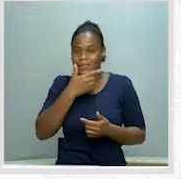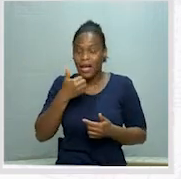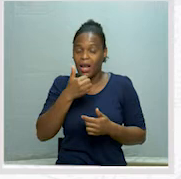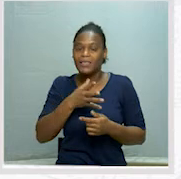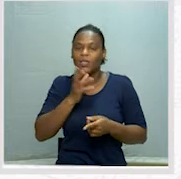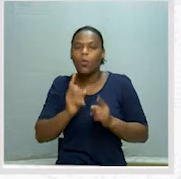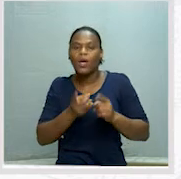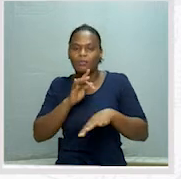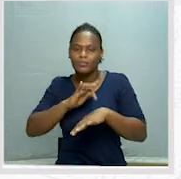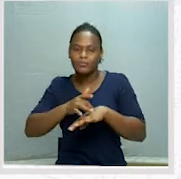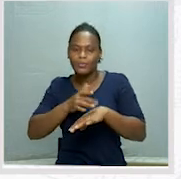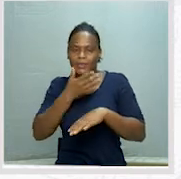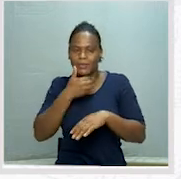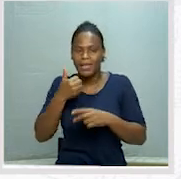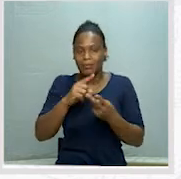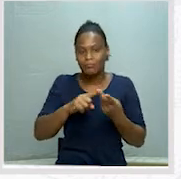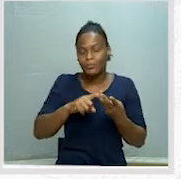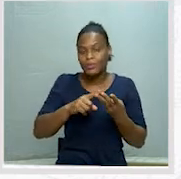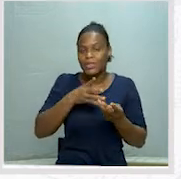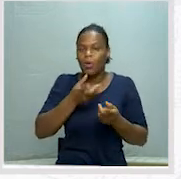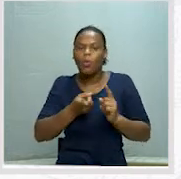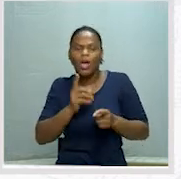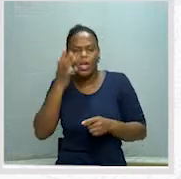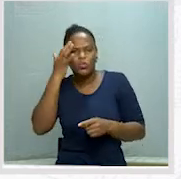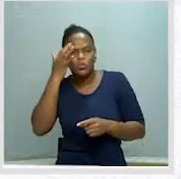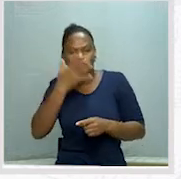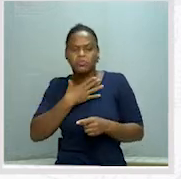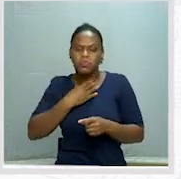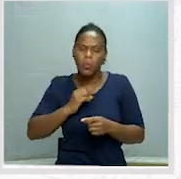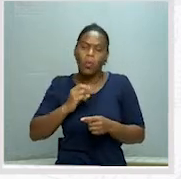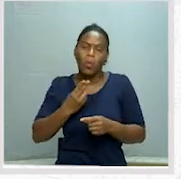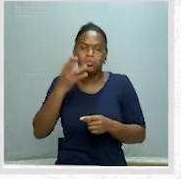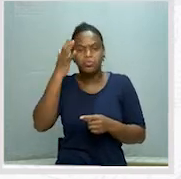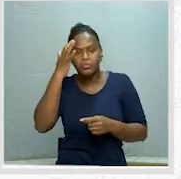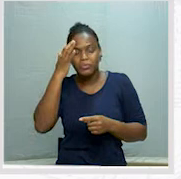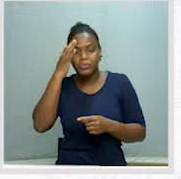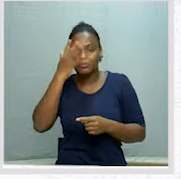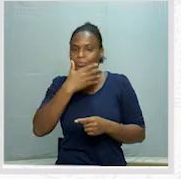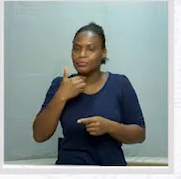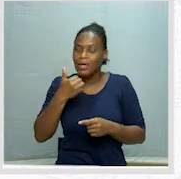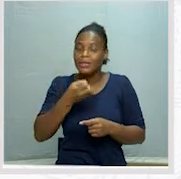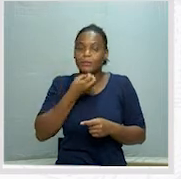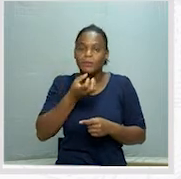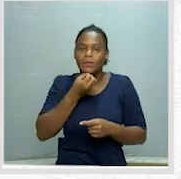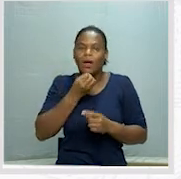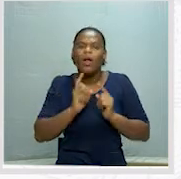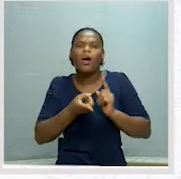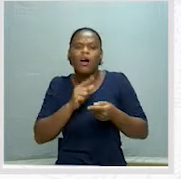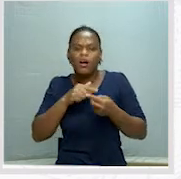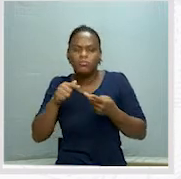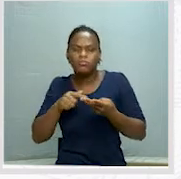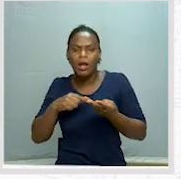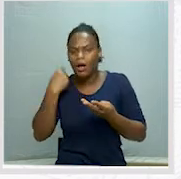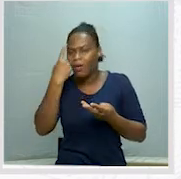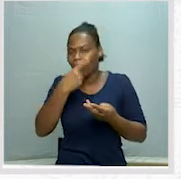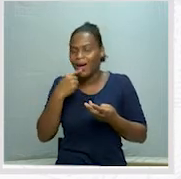sensibilidade estética, definir juízo de gosto ou juízo estético, caracterizar o juízo estético,